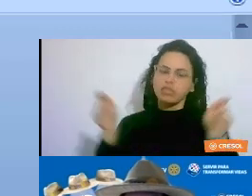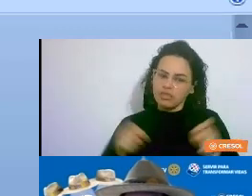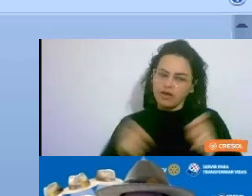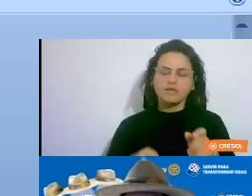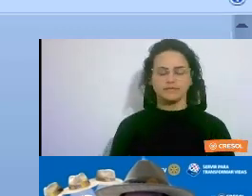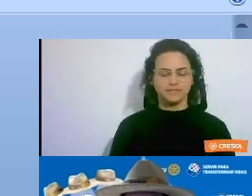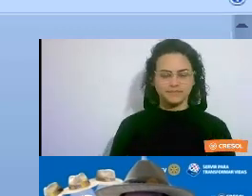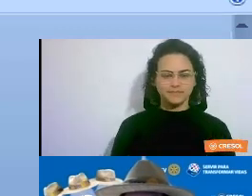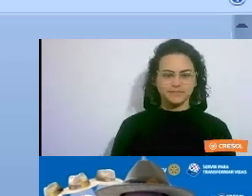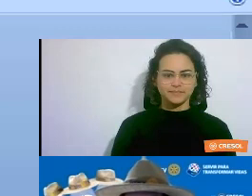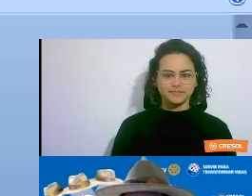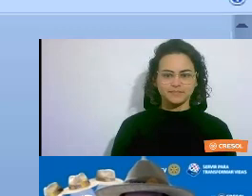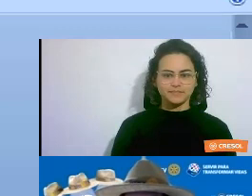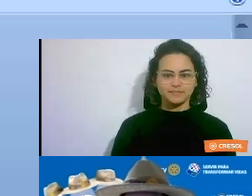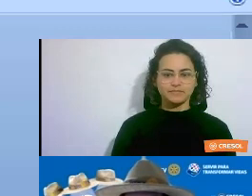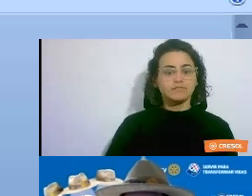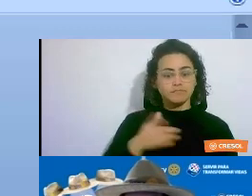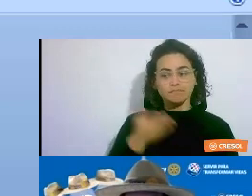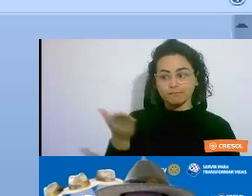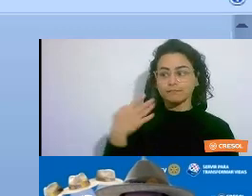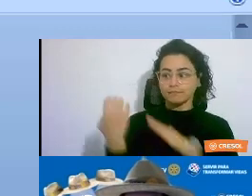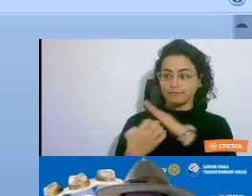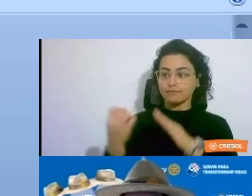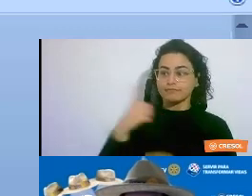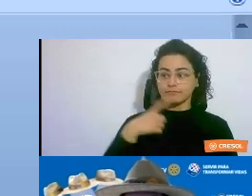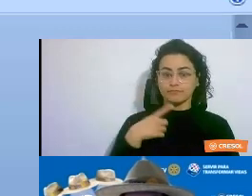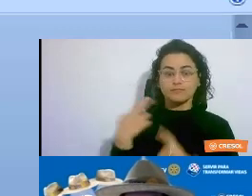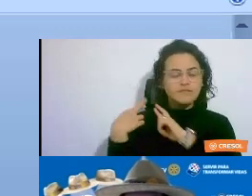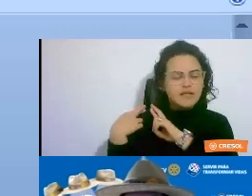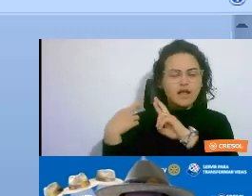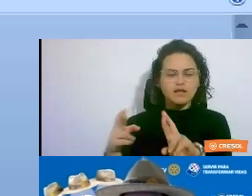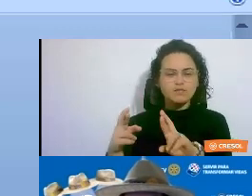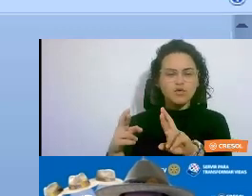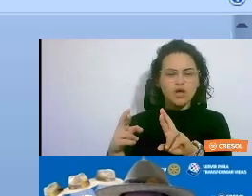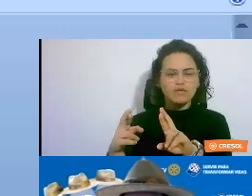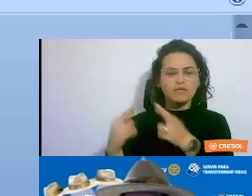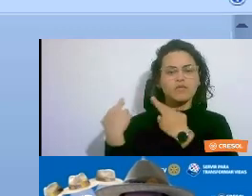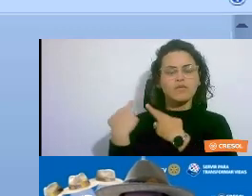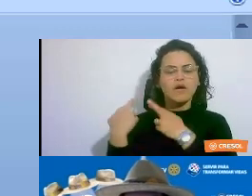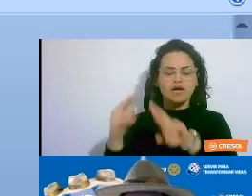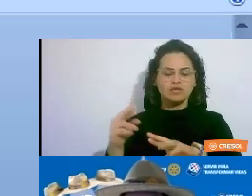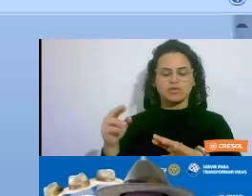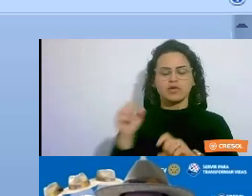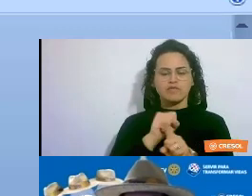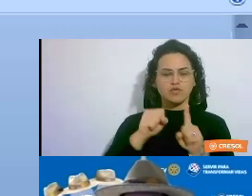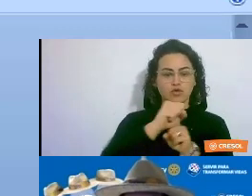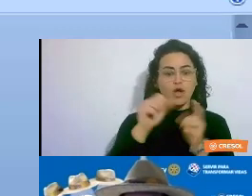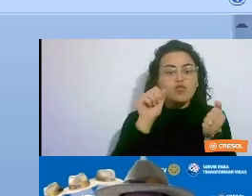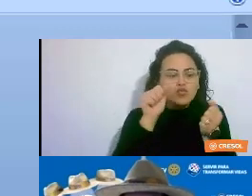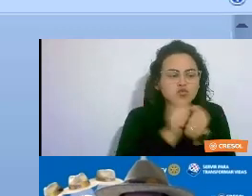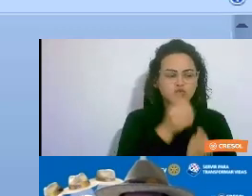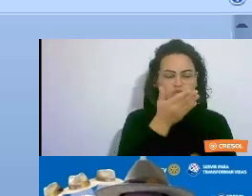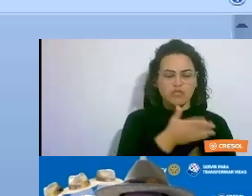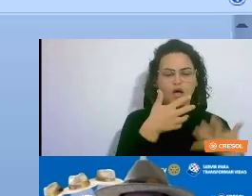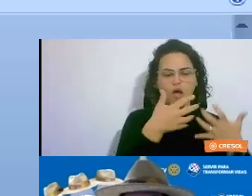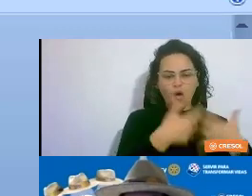atestada essa responsabilidade social, aonde ela, juntamente com o clube, irá participar de todos os projetos.